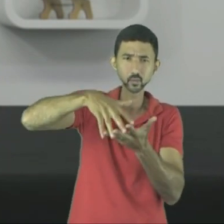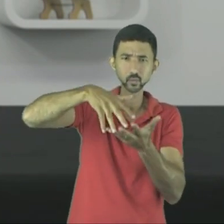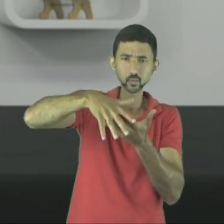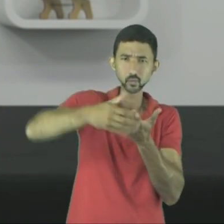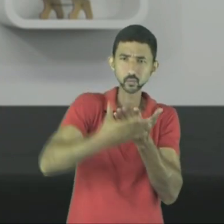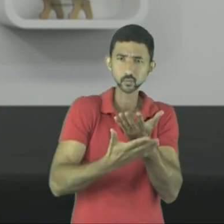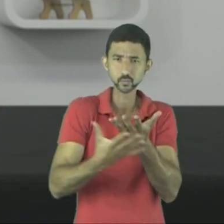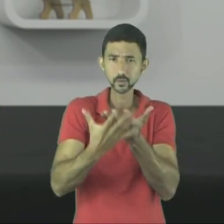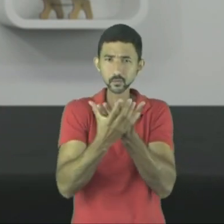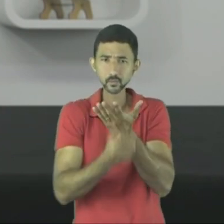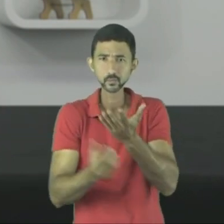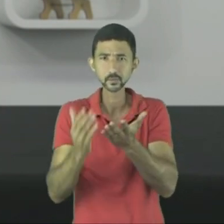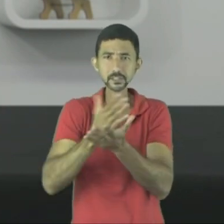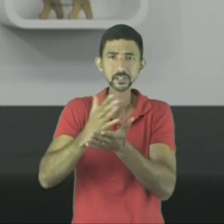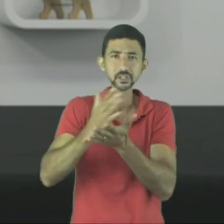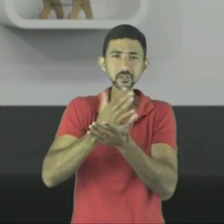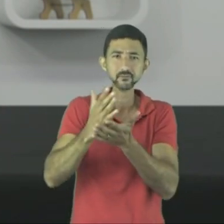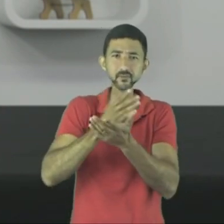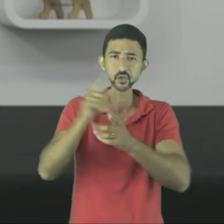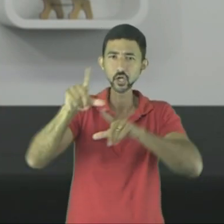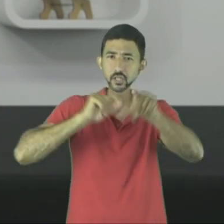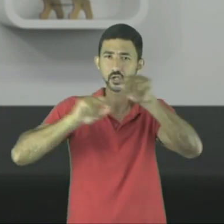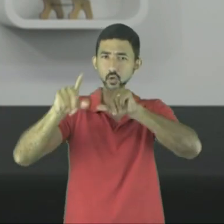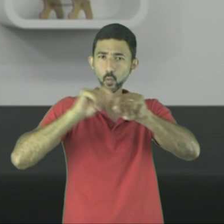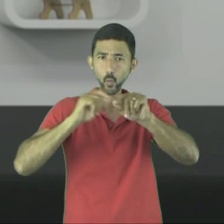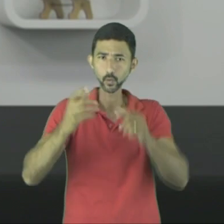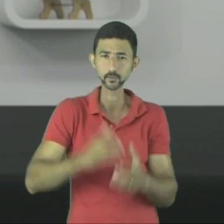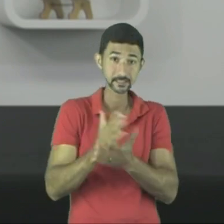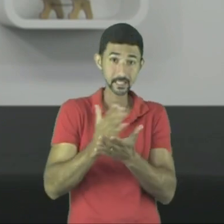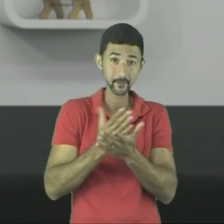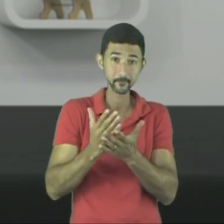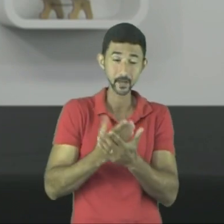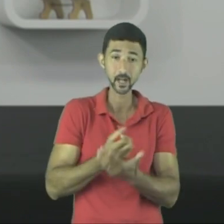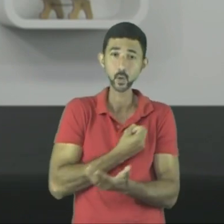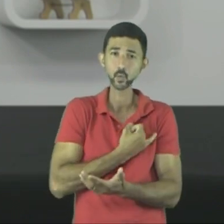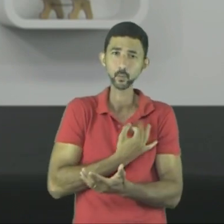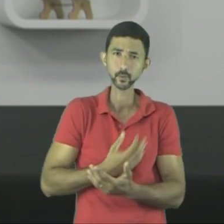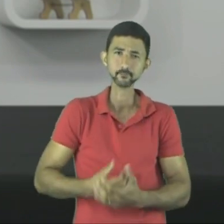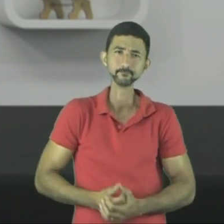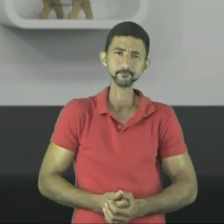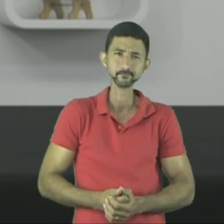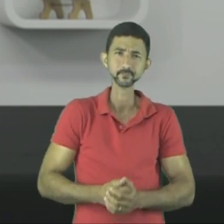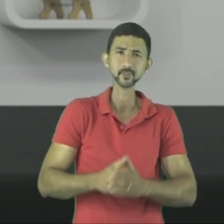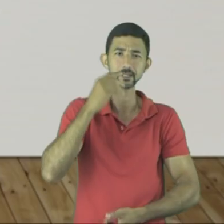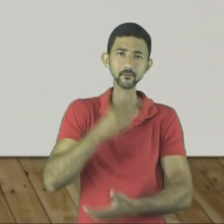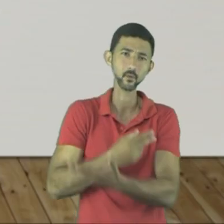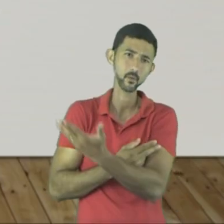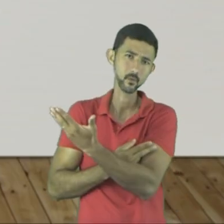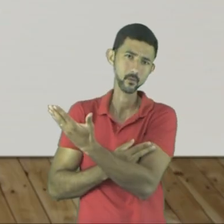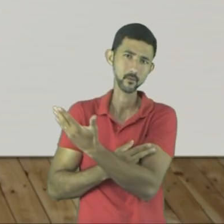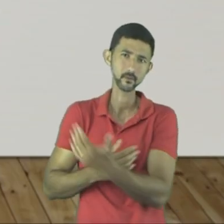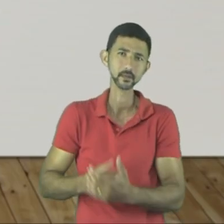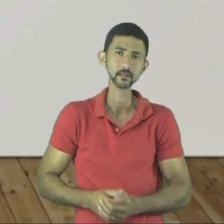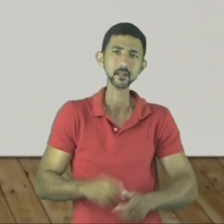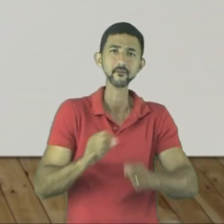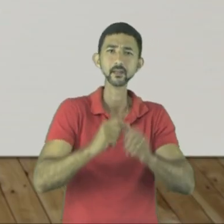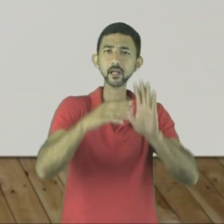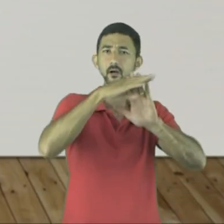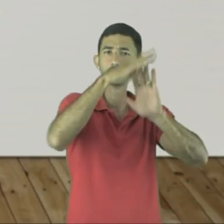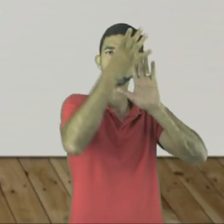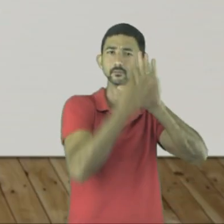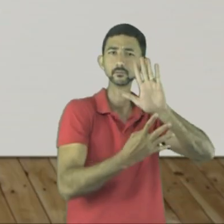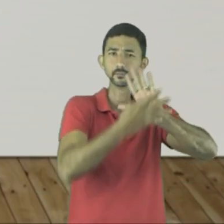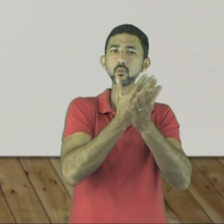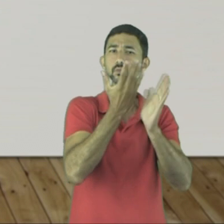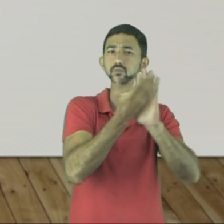para crivar, para selecionar, né, para separar os números e classificá-los. Ele é feito da seguinte